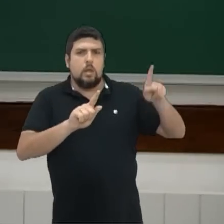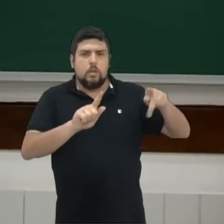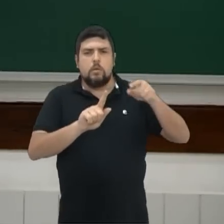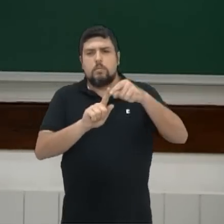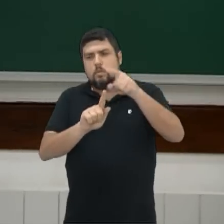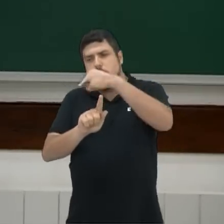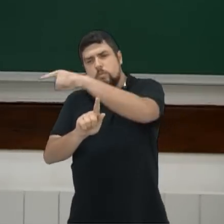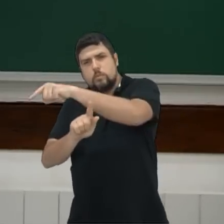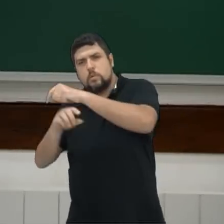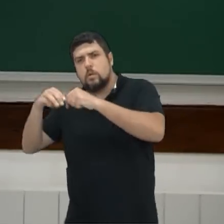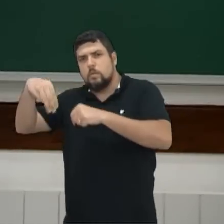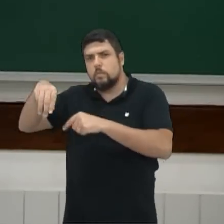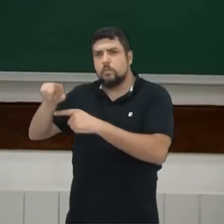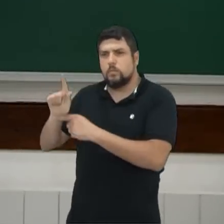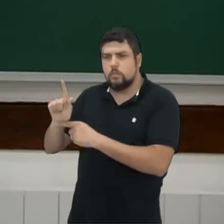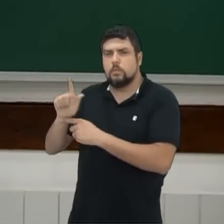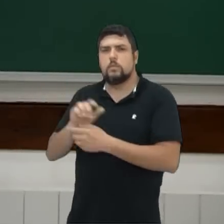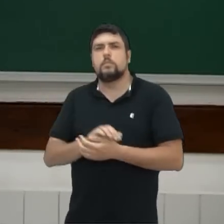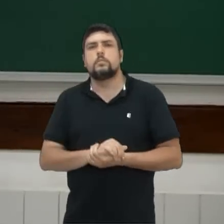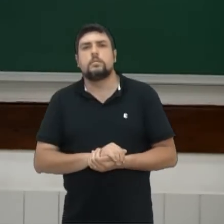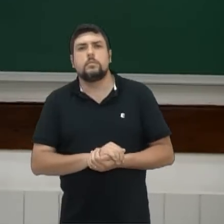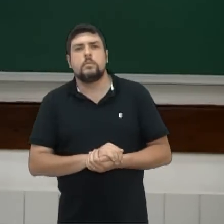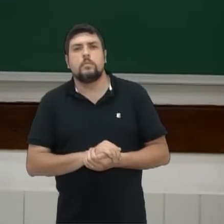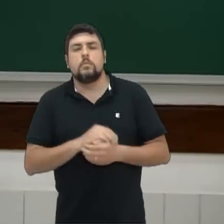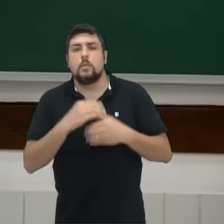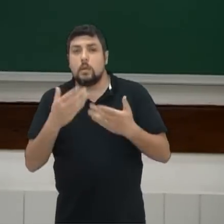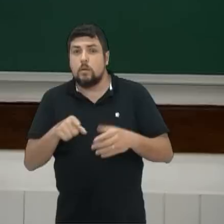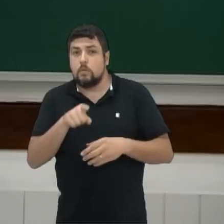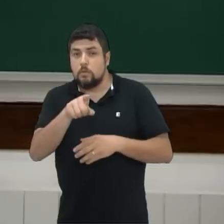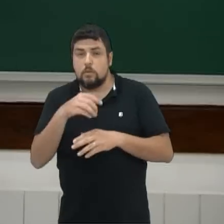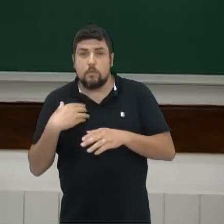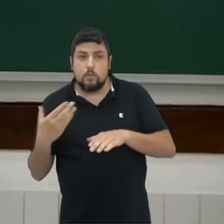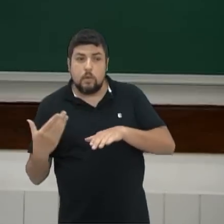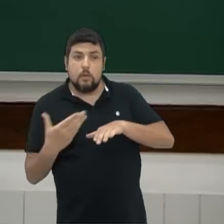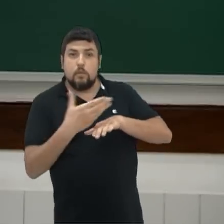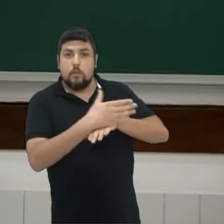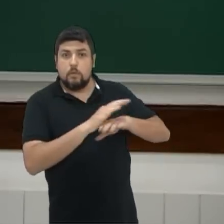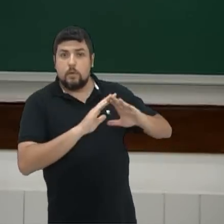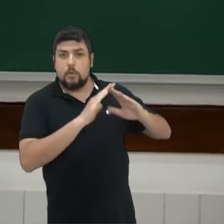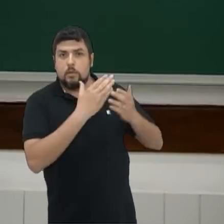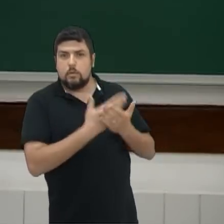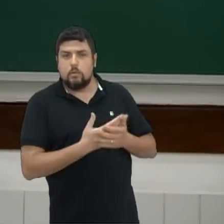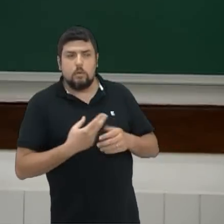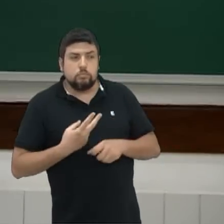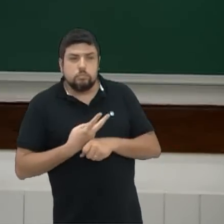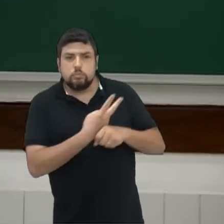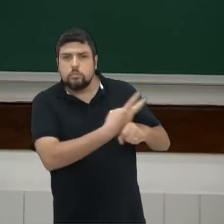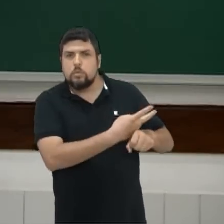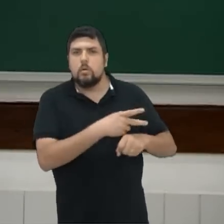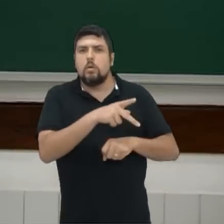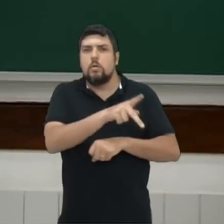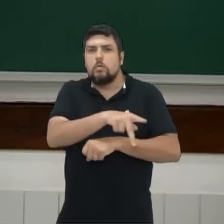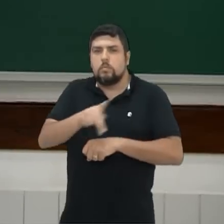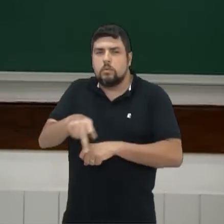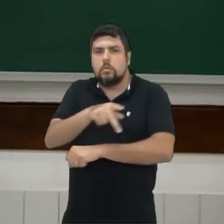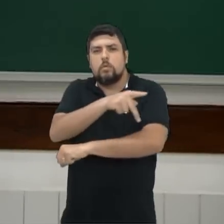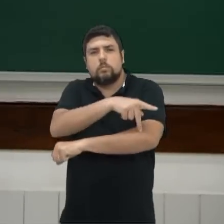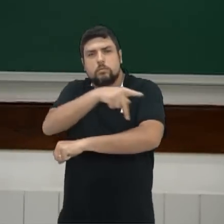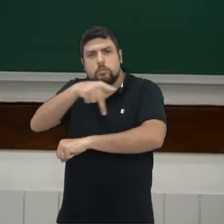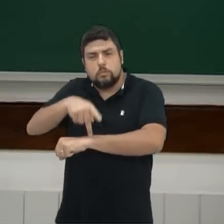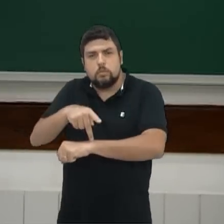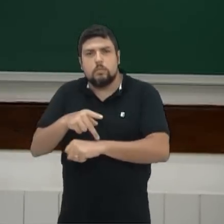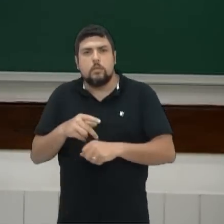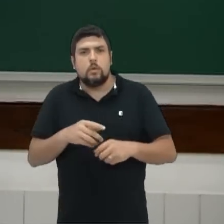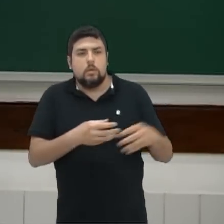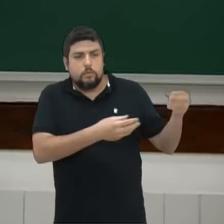caso eu peça para vocês. Então, vão na escola, procurem o professor de vocês, procurem os pedagogos dos senhores e realizem